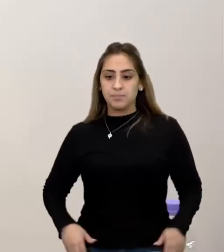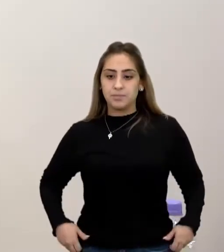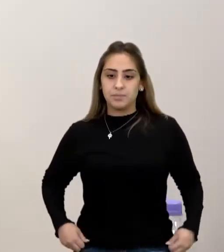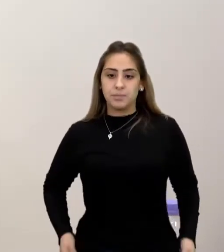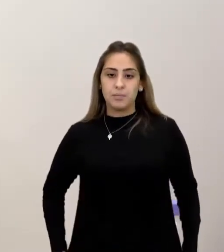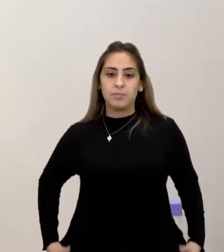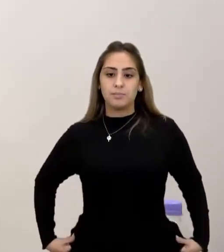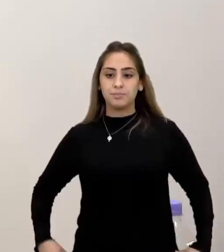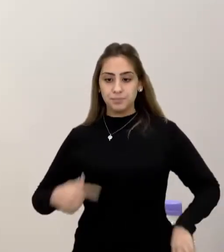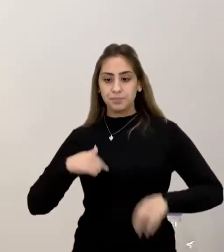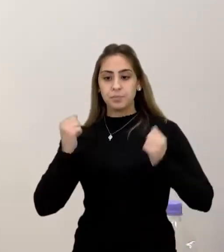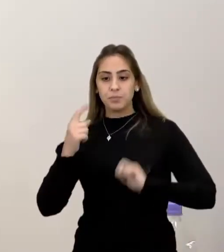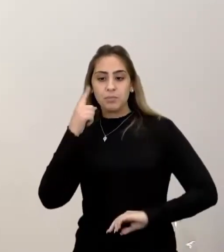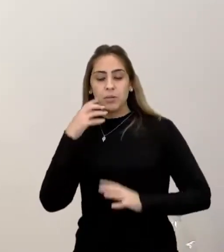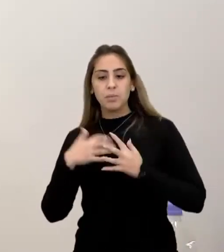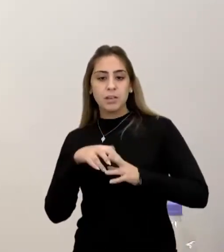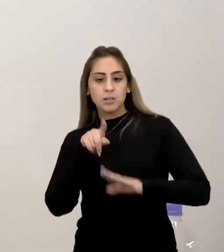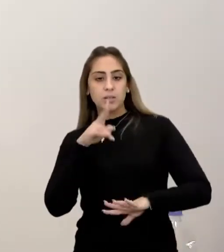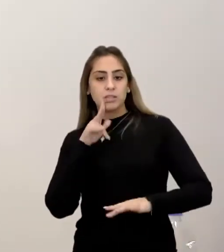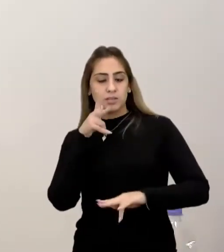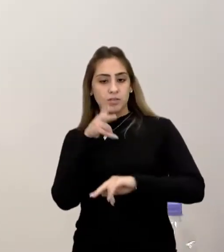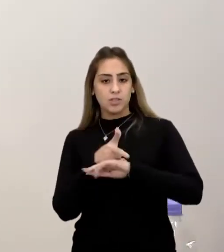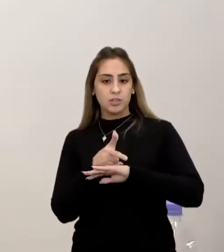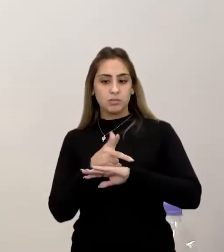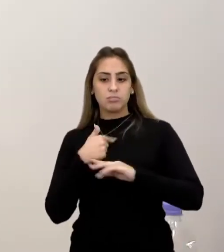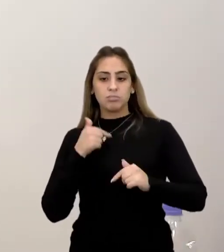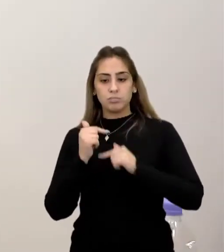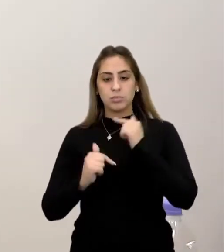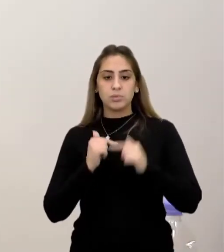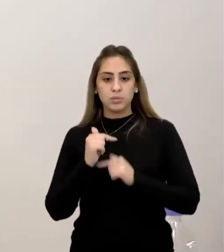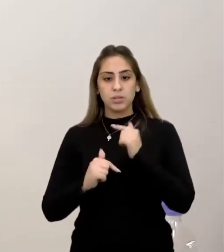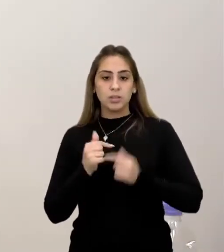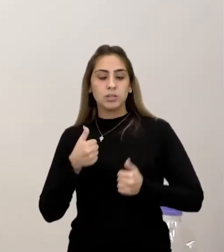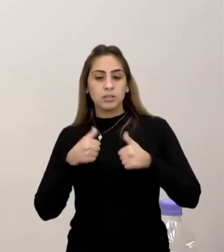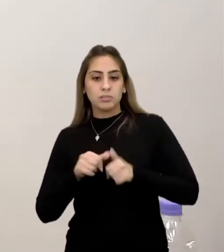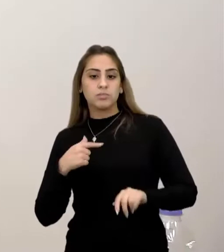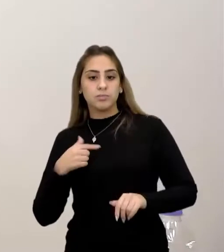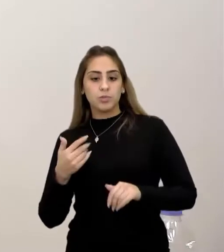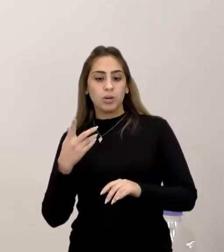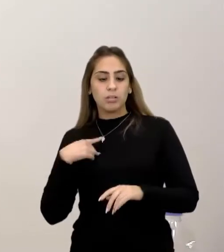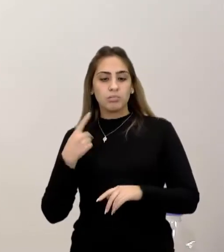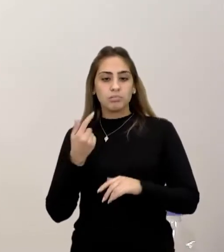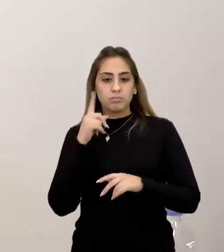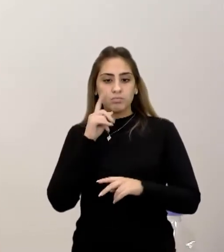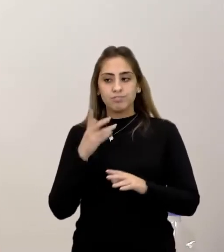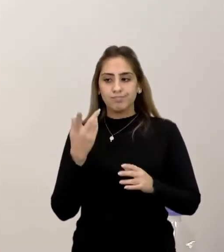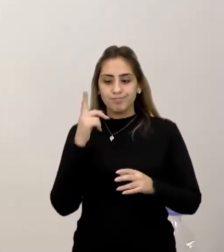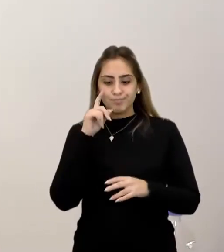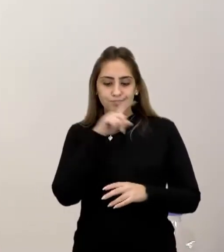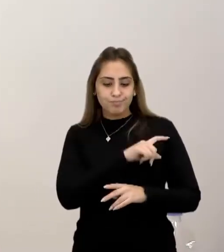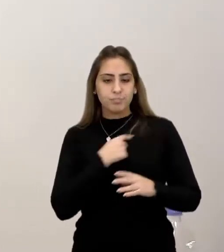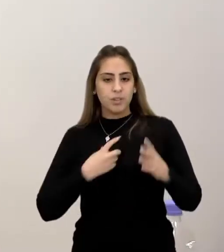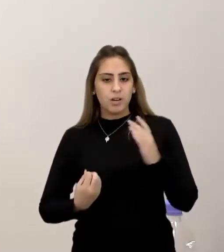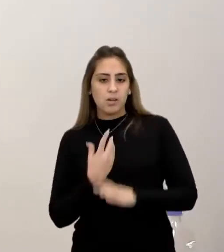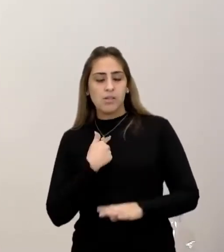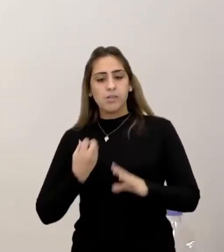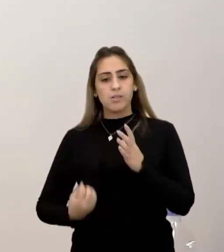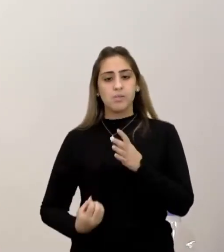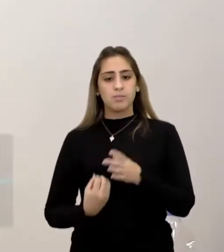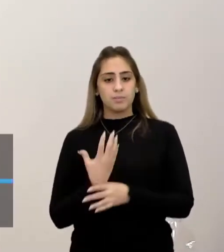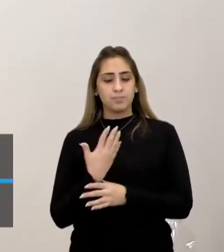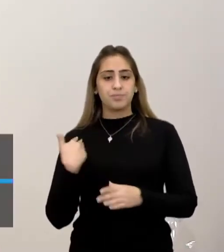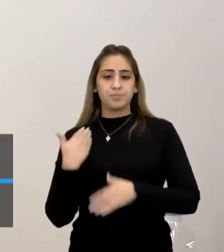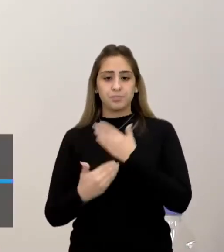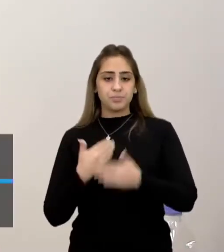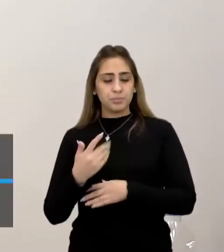A gente pode pensar com esse vídeo, né, que fala das profissões que foram extintas ou profissões que surgiram